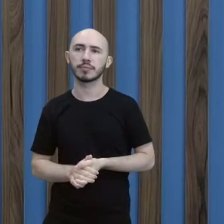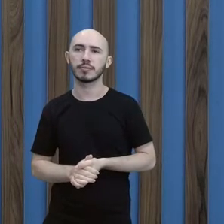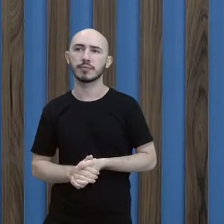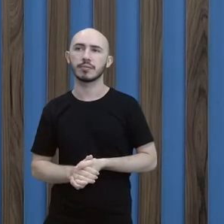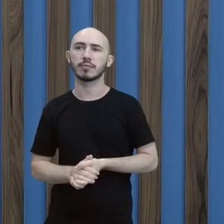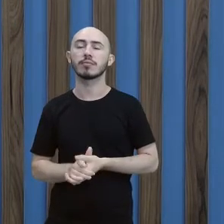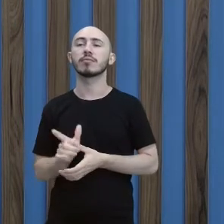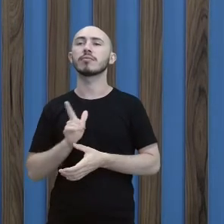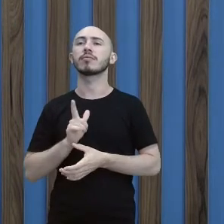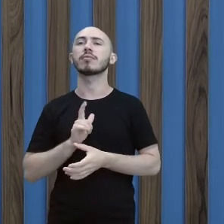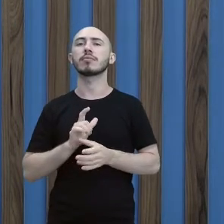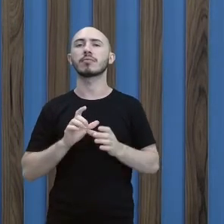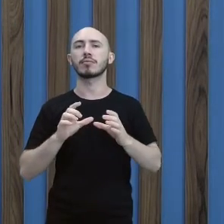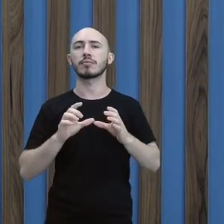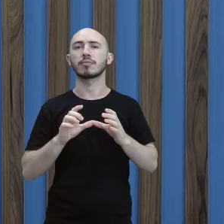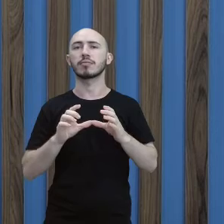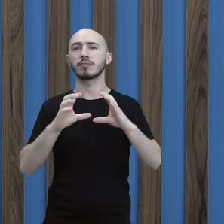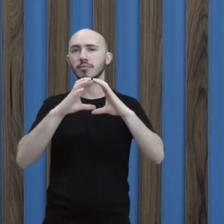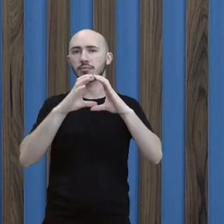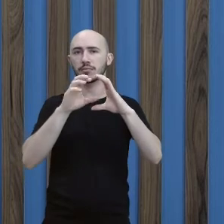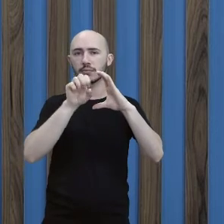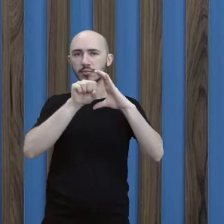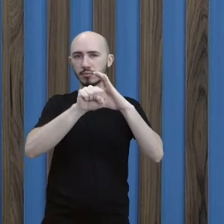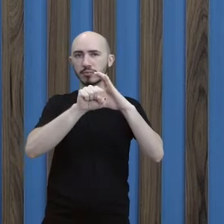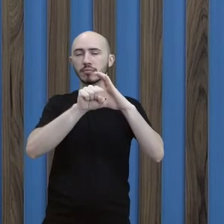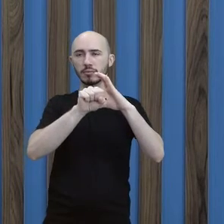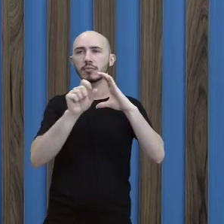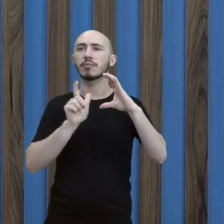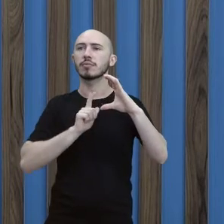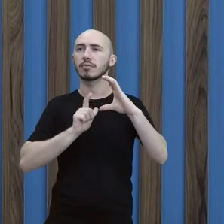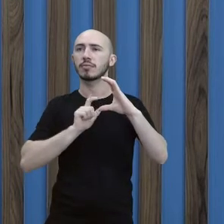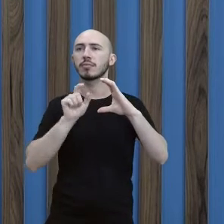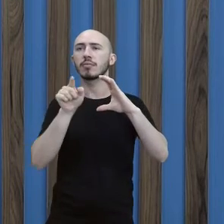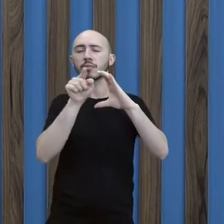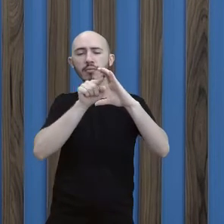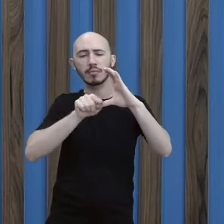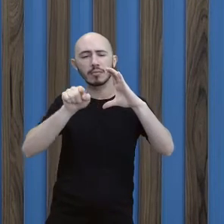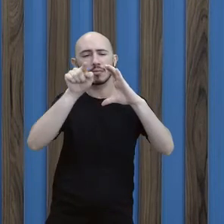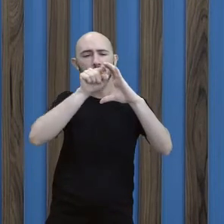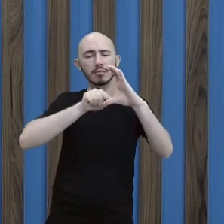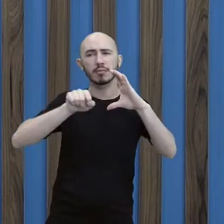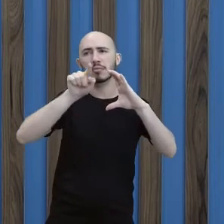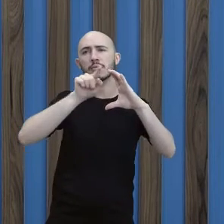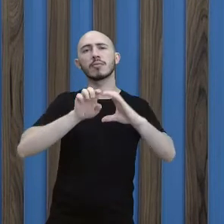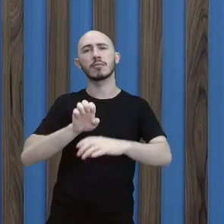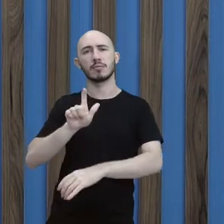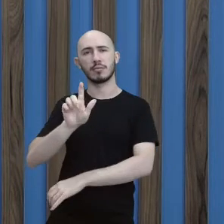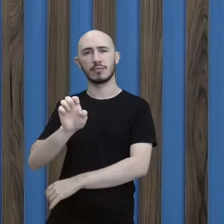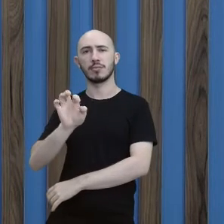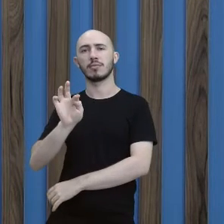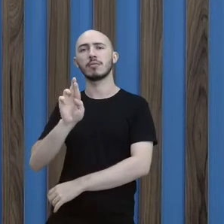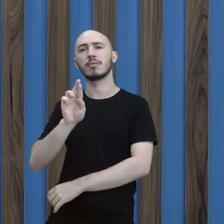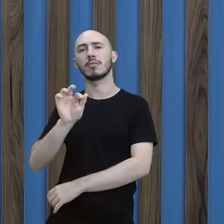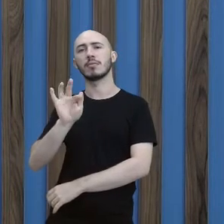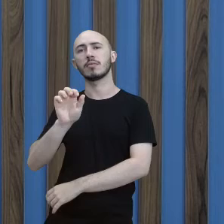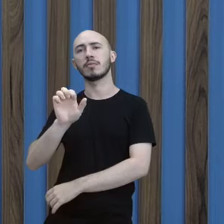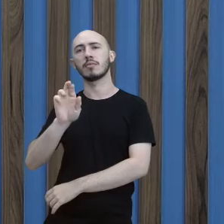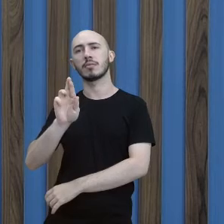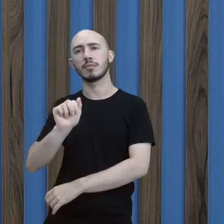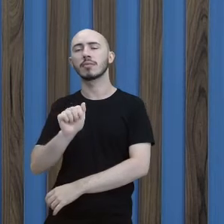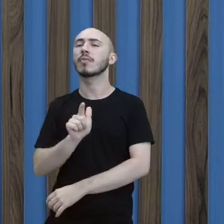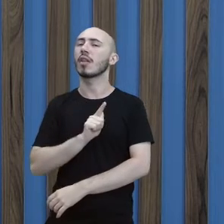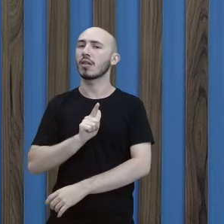esse núcleo aqui. As camadas seriam o quê, gente? Vocês estão vendo aqui a eletrosfera, ó, circundando, né,